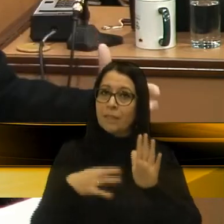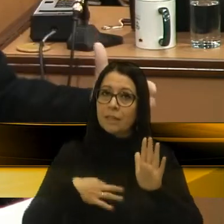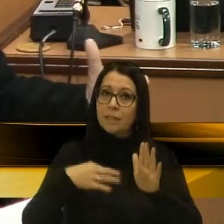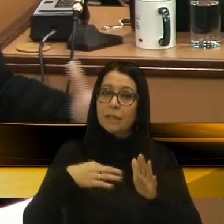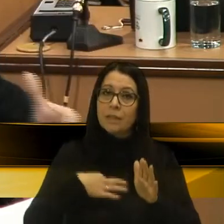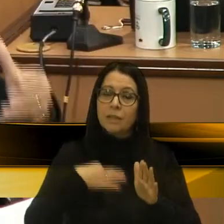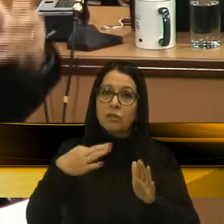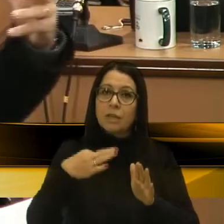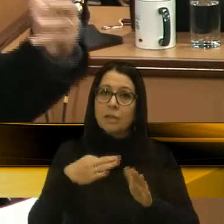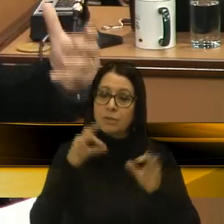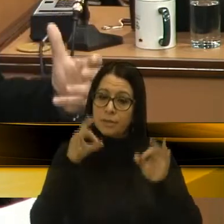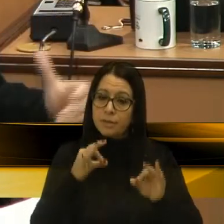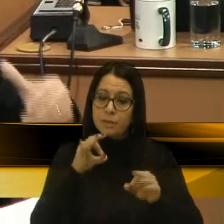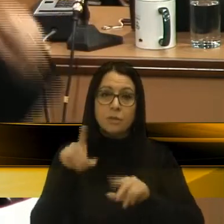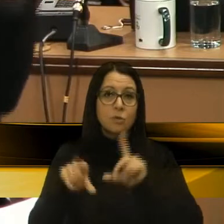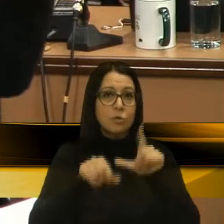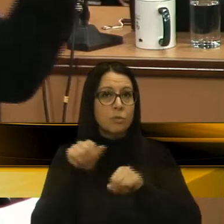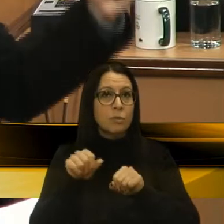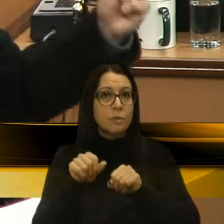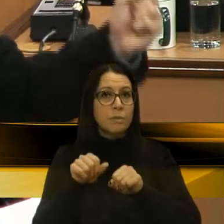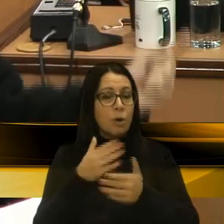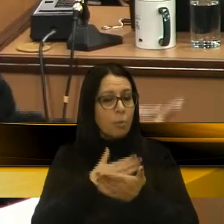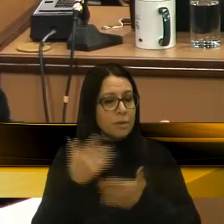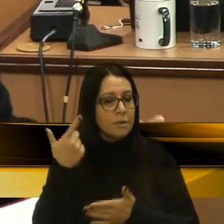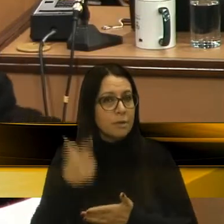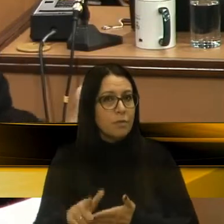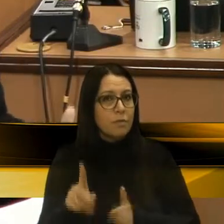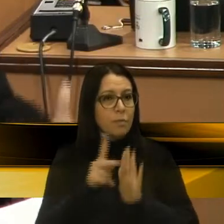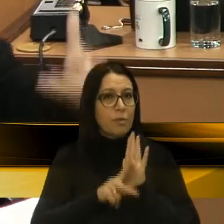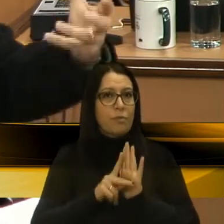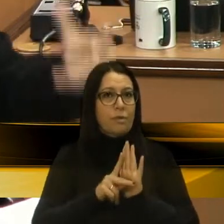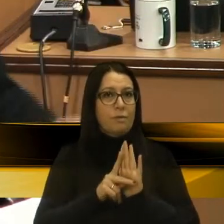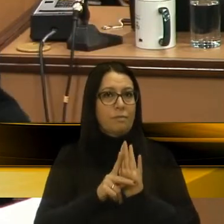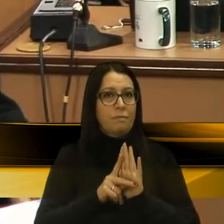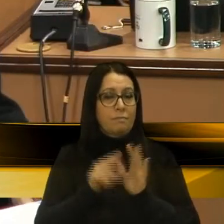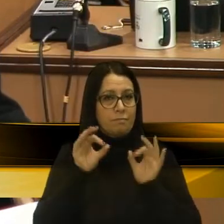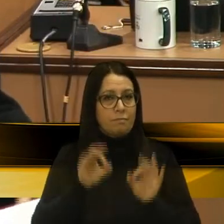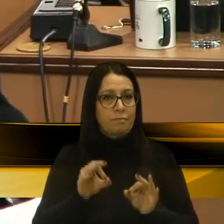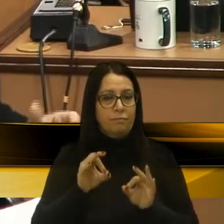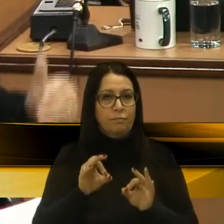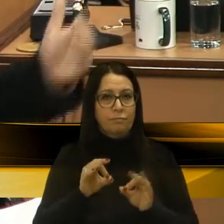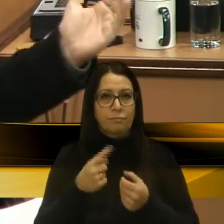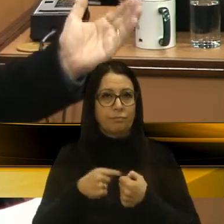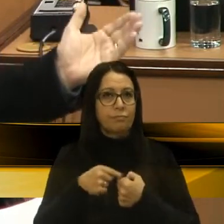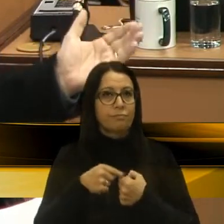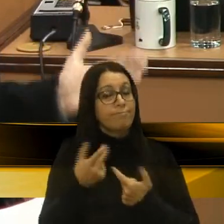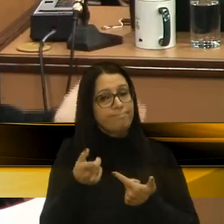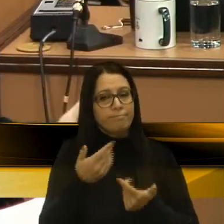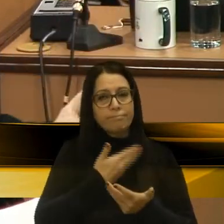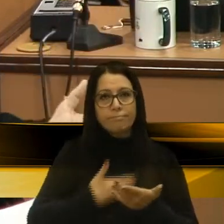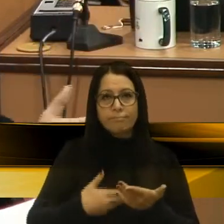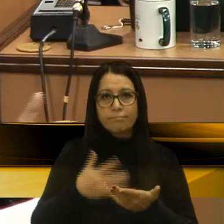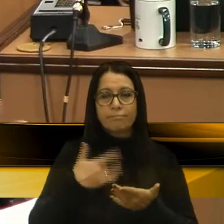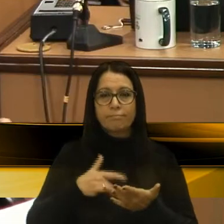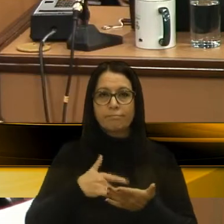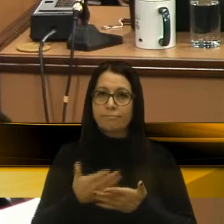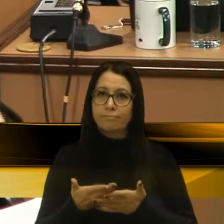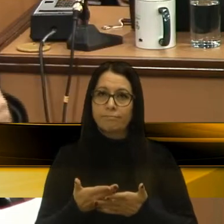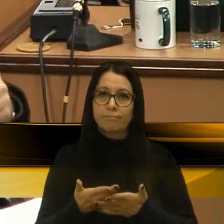setor produtivo, empresariado, do movimento comunitário, da própria academia, né, do setor esportivo, do setor da cultura, porque